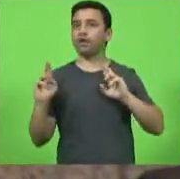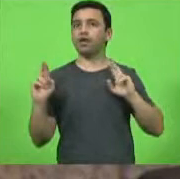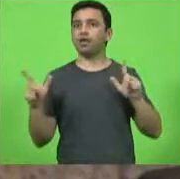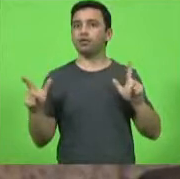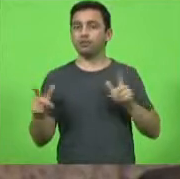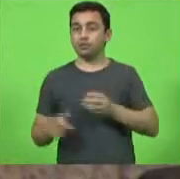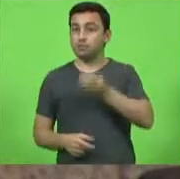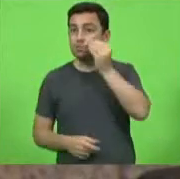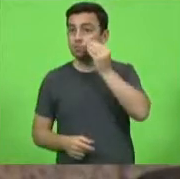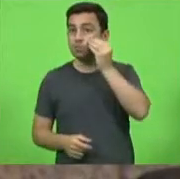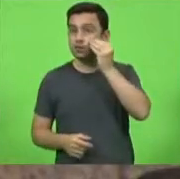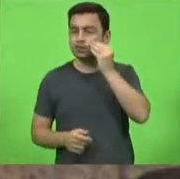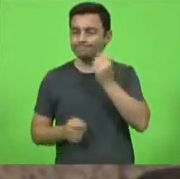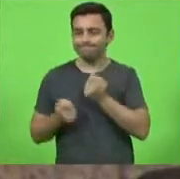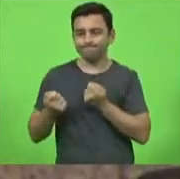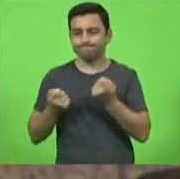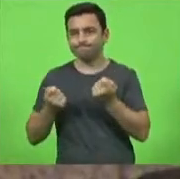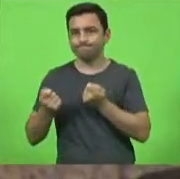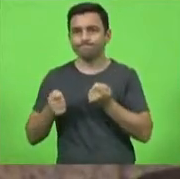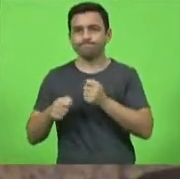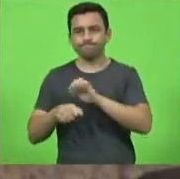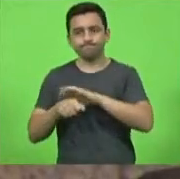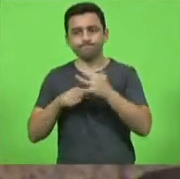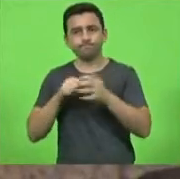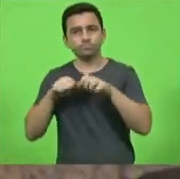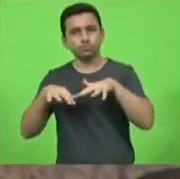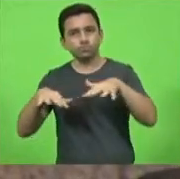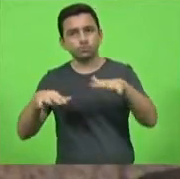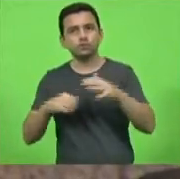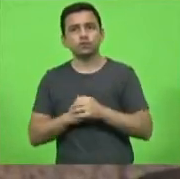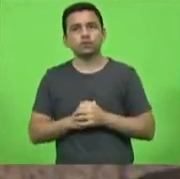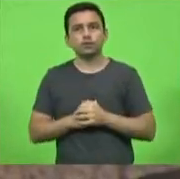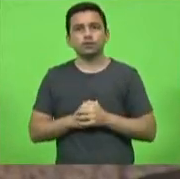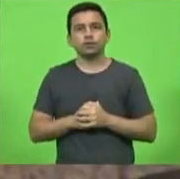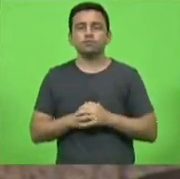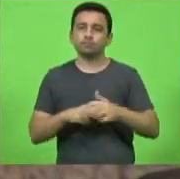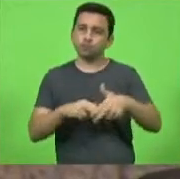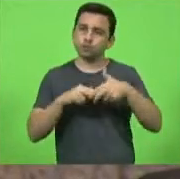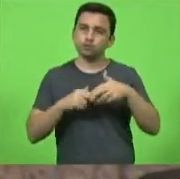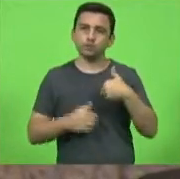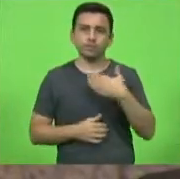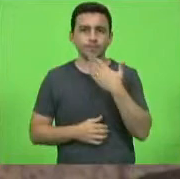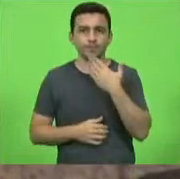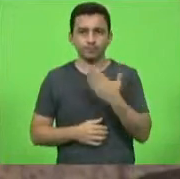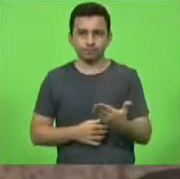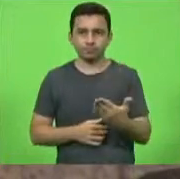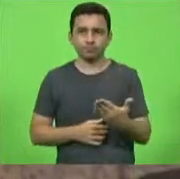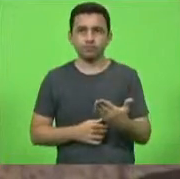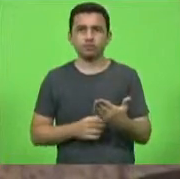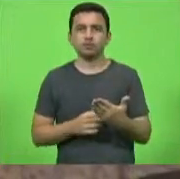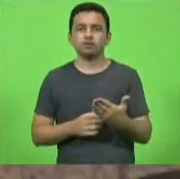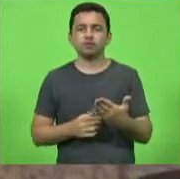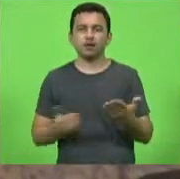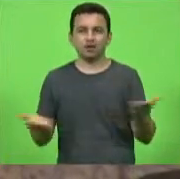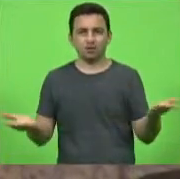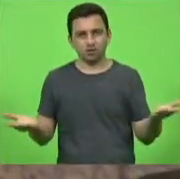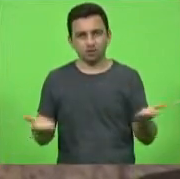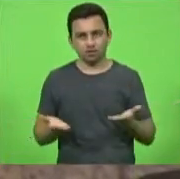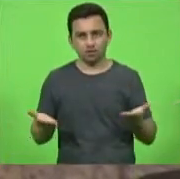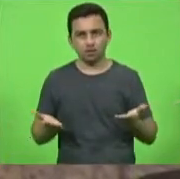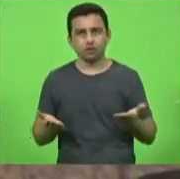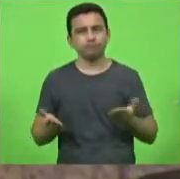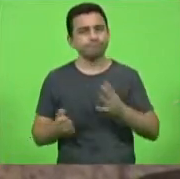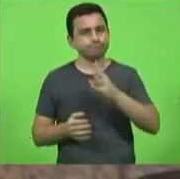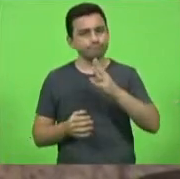tentando lidar com essa pandemia de outras formas. Por isso, peço que faça esse apelo, essa